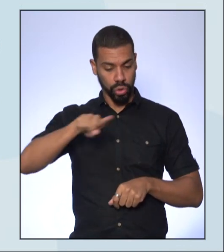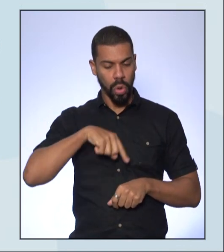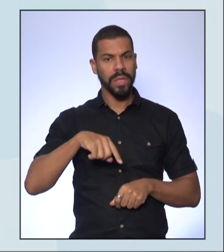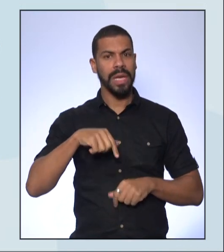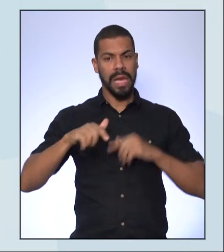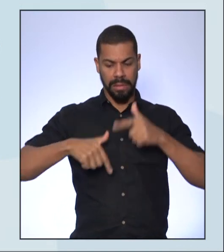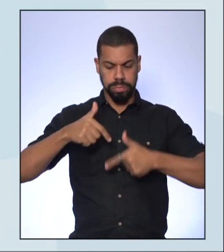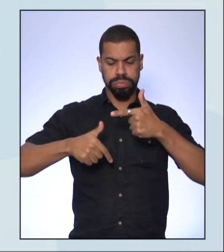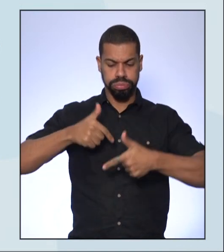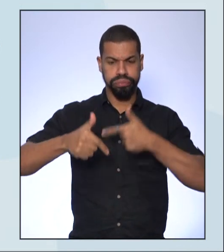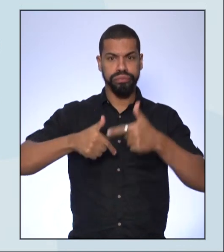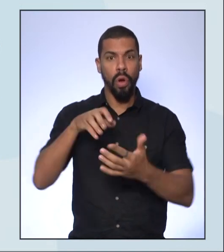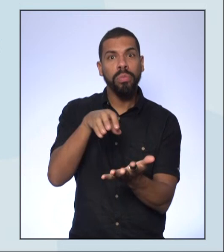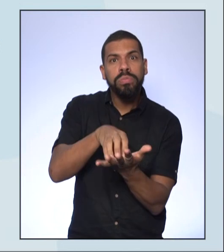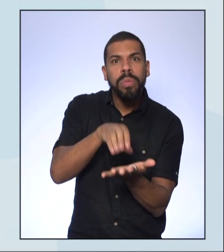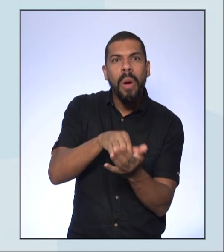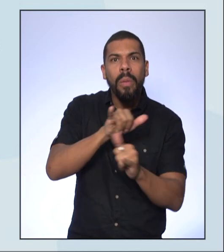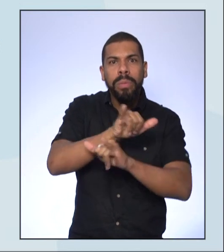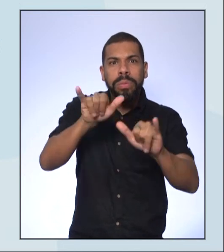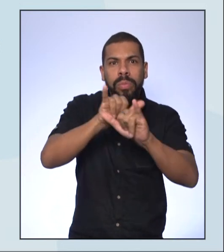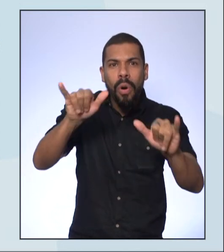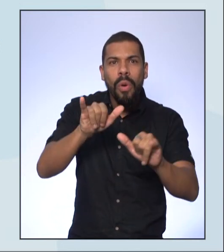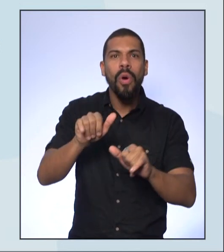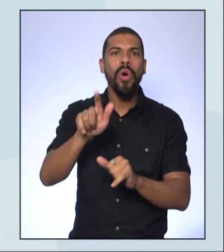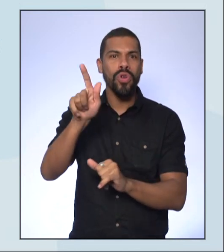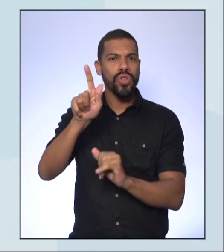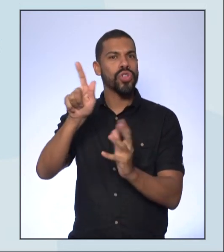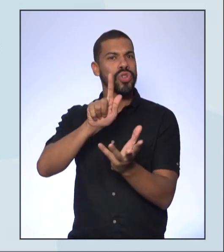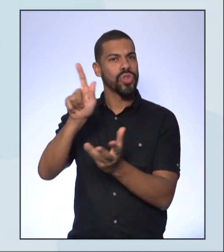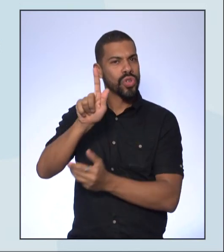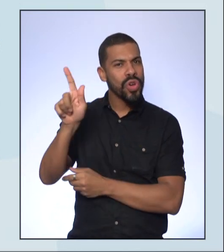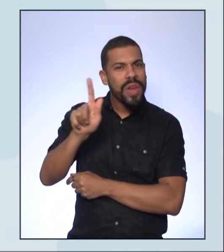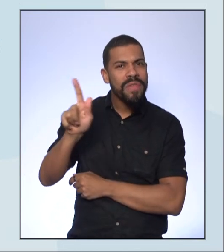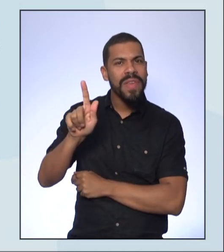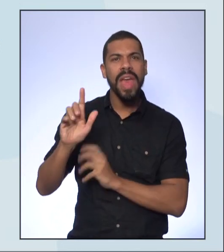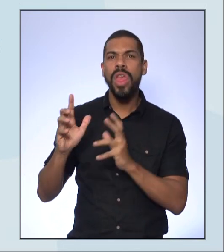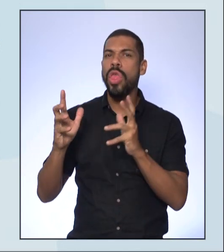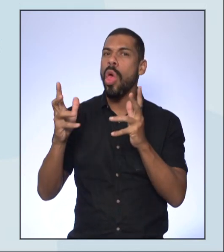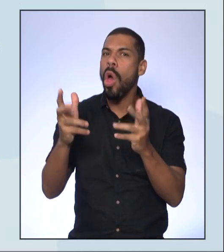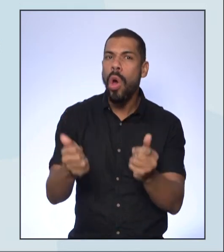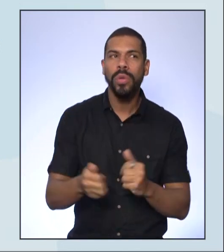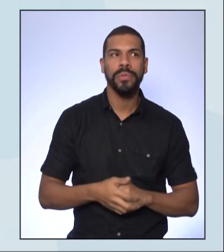a equipe curricular de Geografia, né, a Andréia, a Mariana, a Milene e eu,